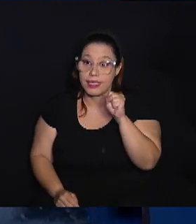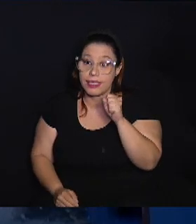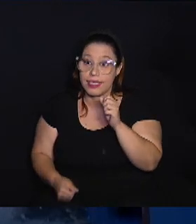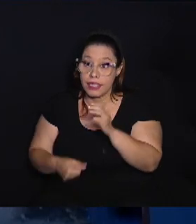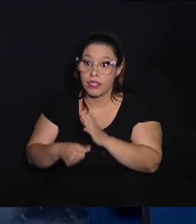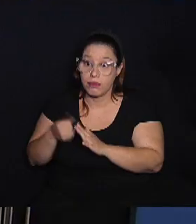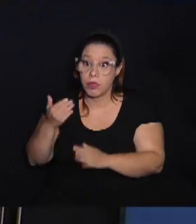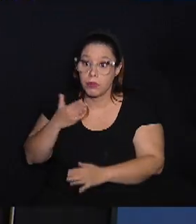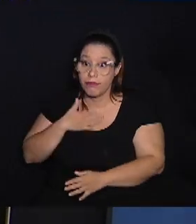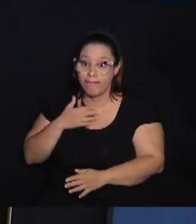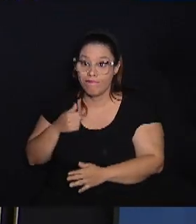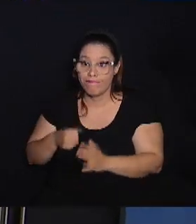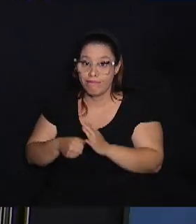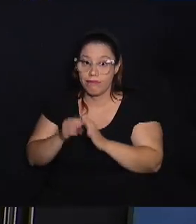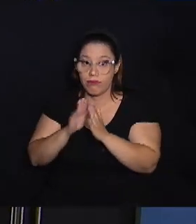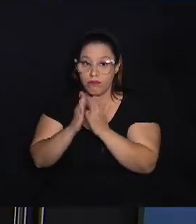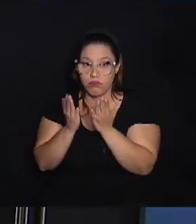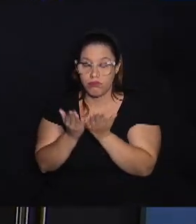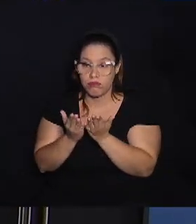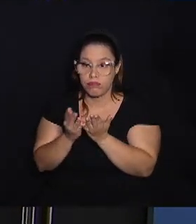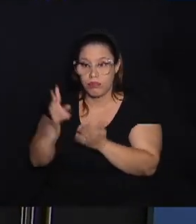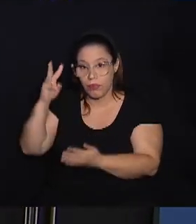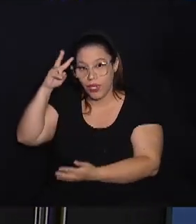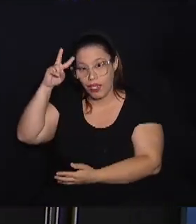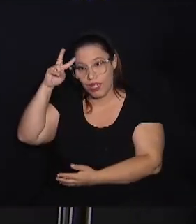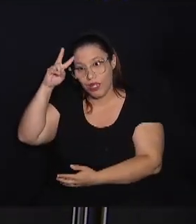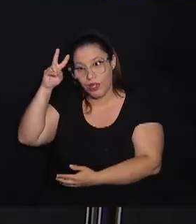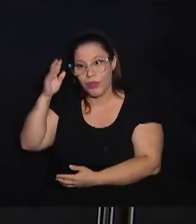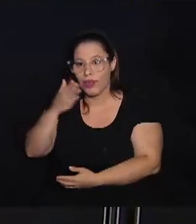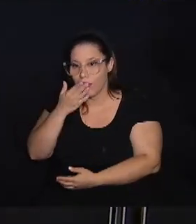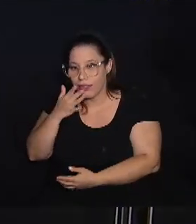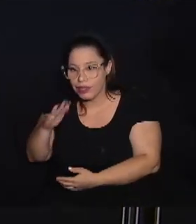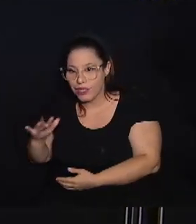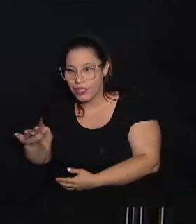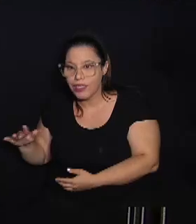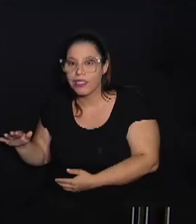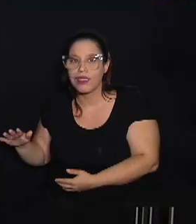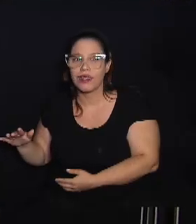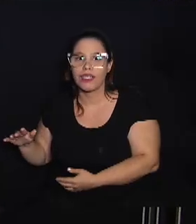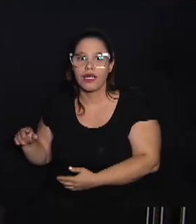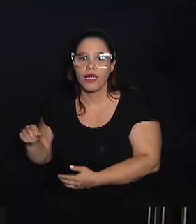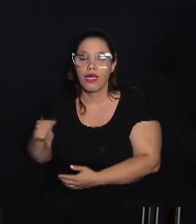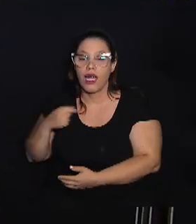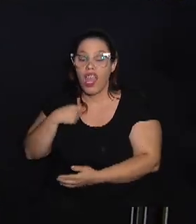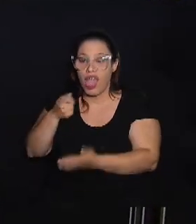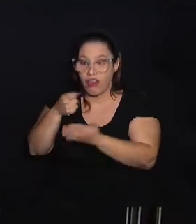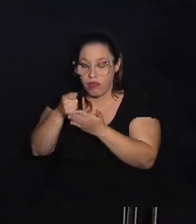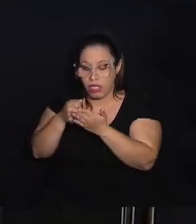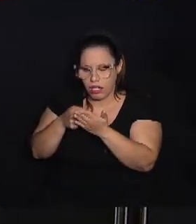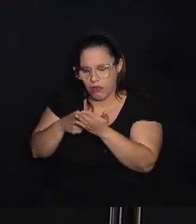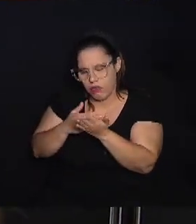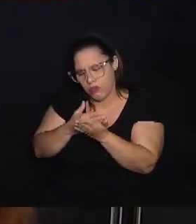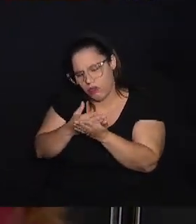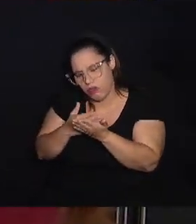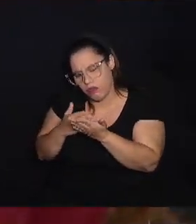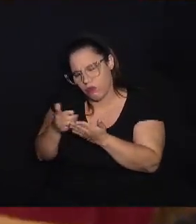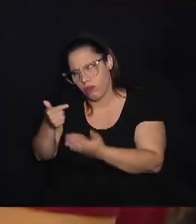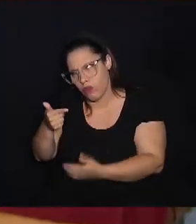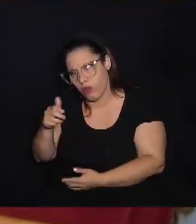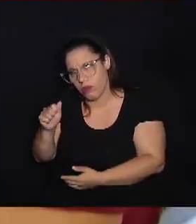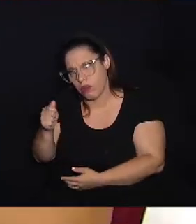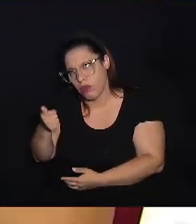livro, é uma história infantil. Pode pegar. É uma história infantil, eu comecei a escrever ele em